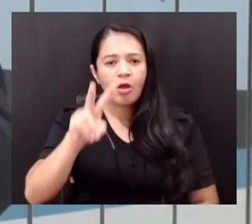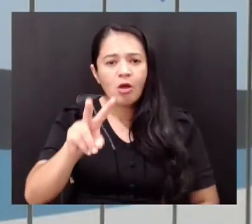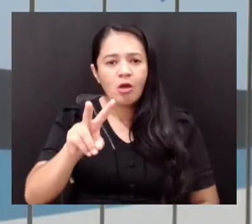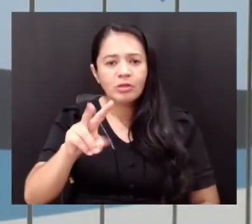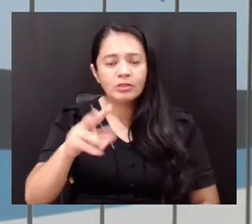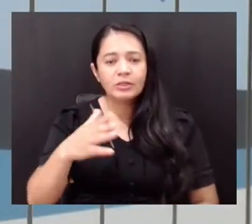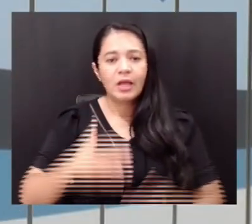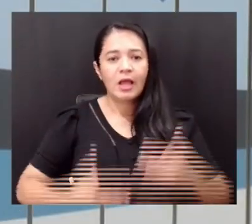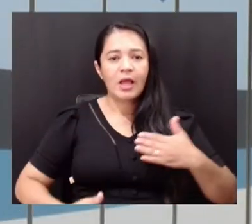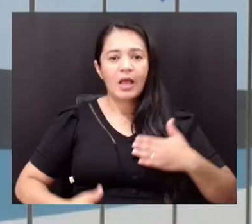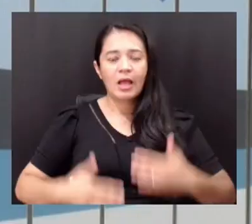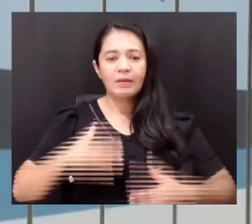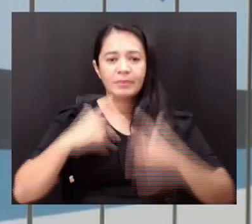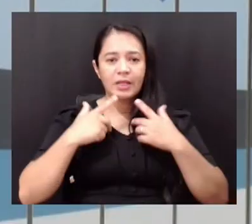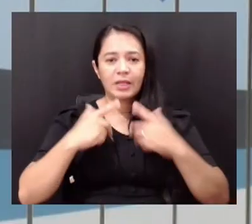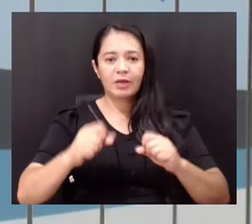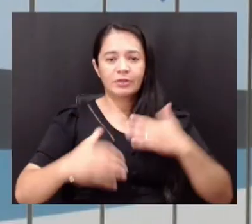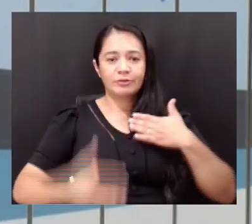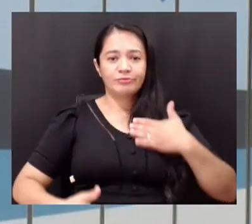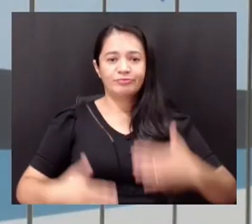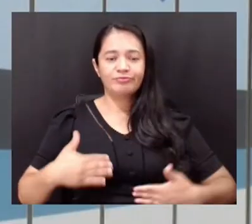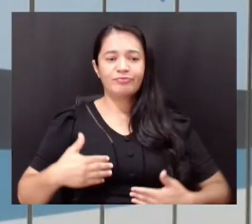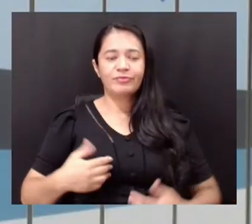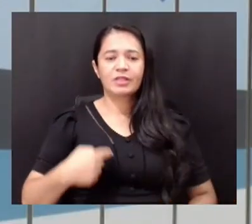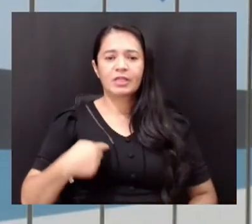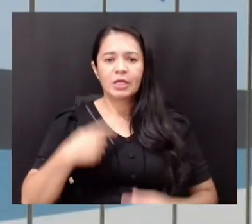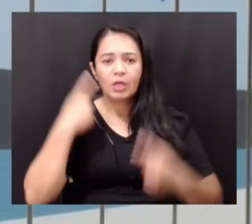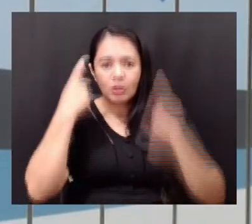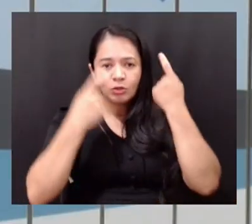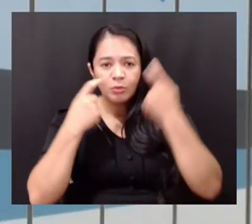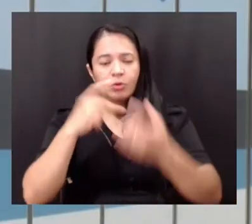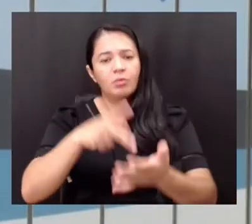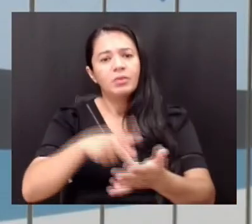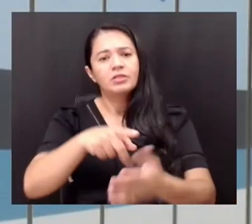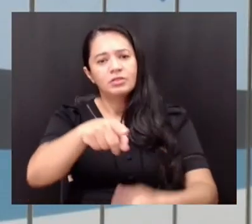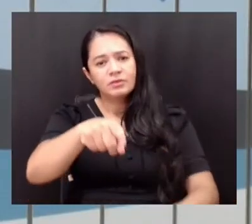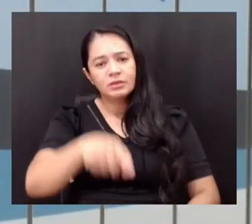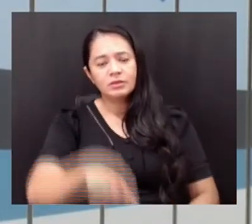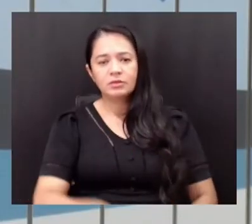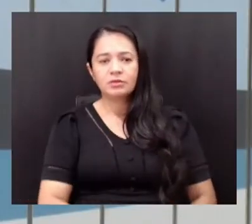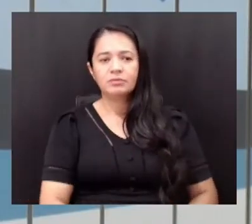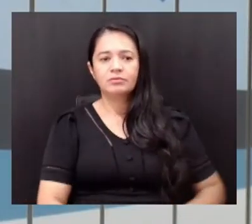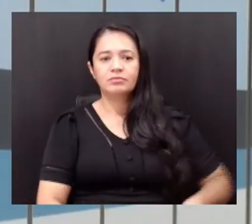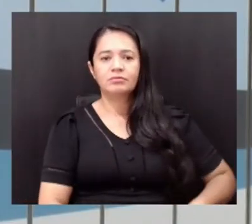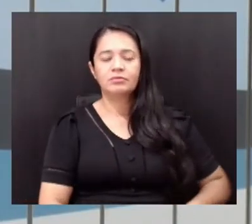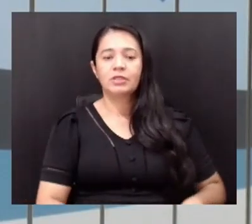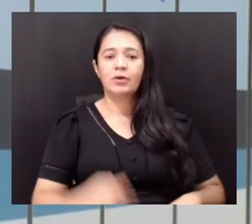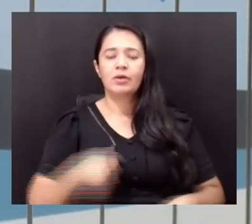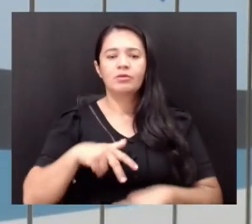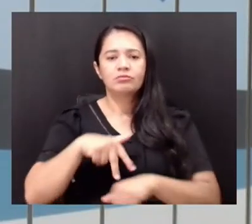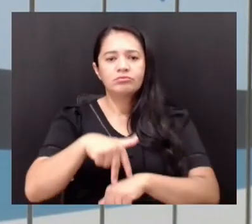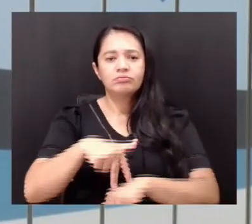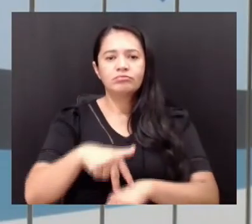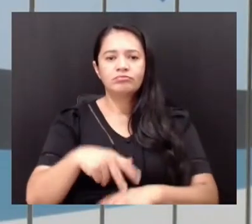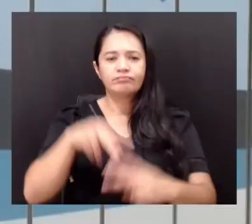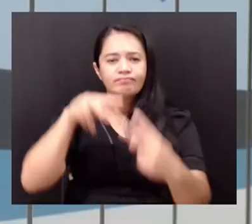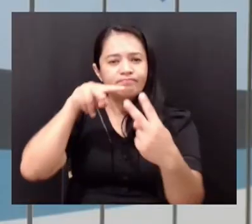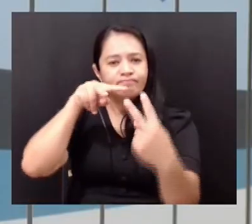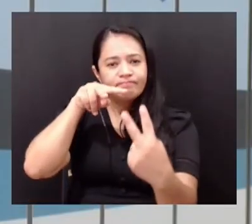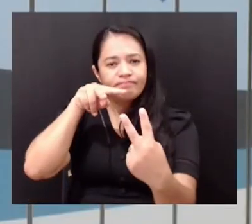corporal, que realmente eu estou preocupada no que você está pensando. Então, eu estou ali, olhando o que você está, tentando